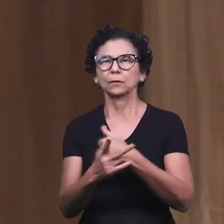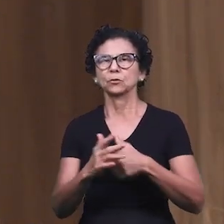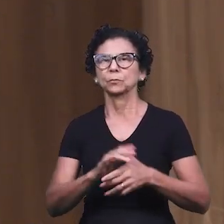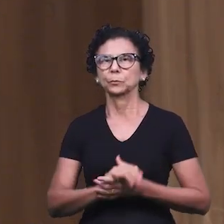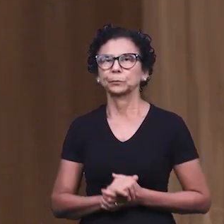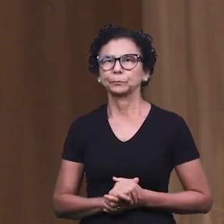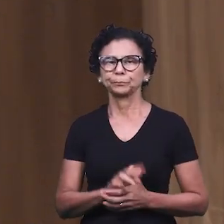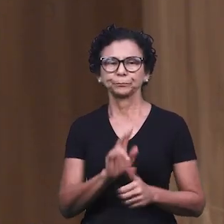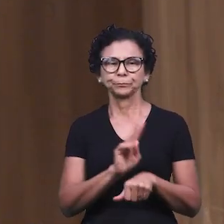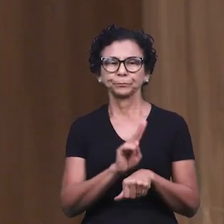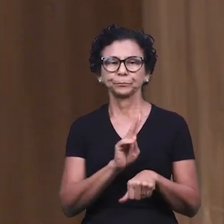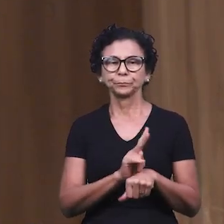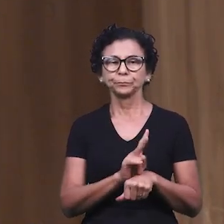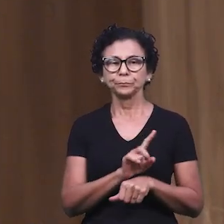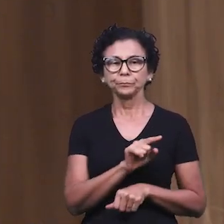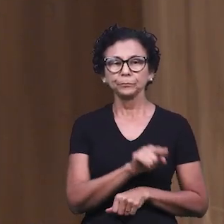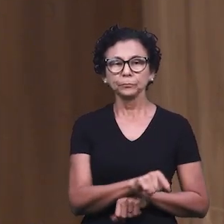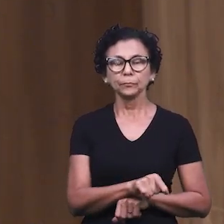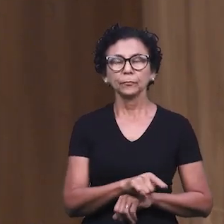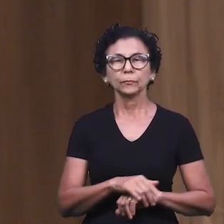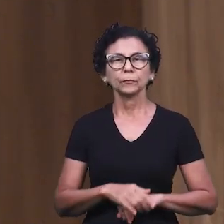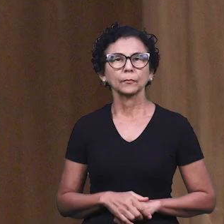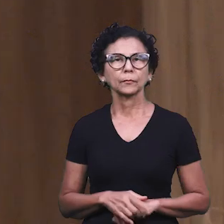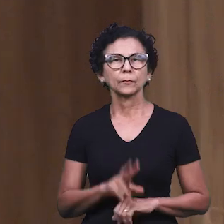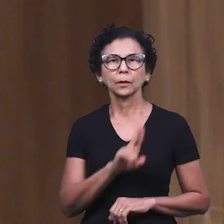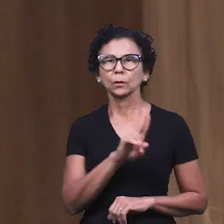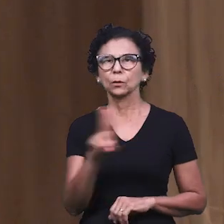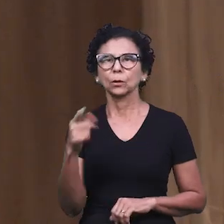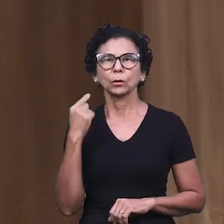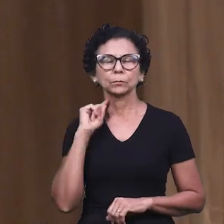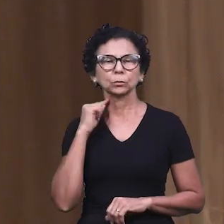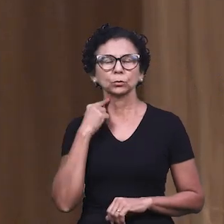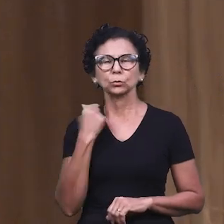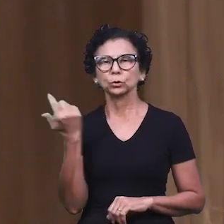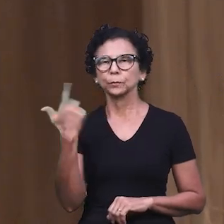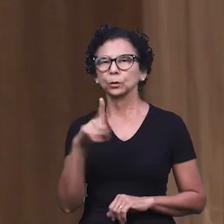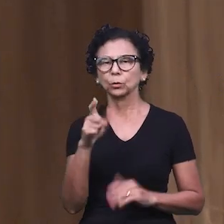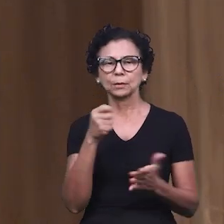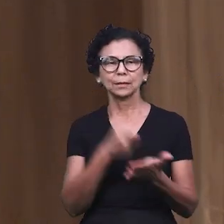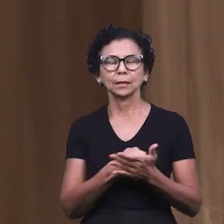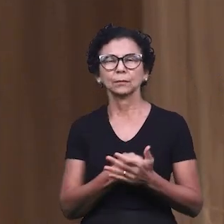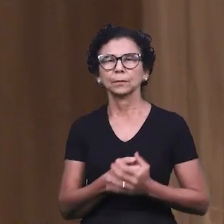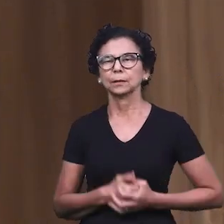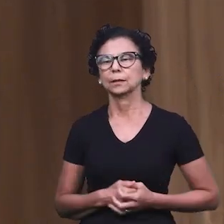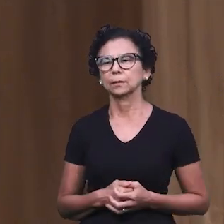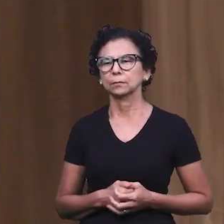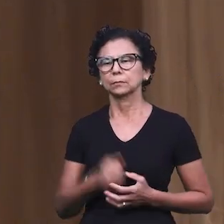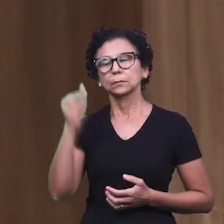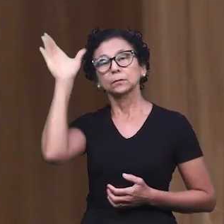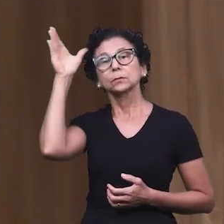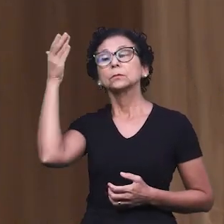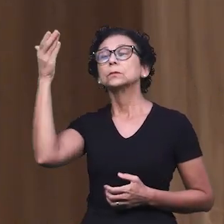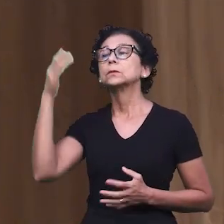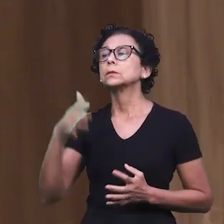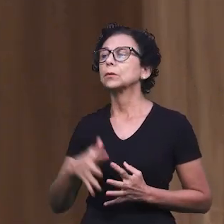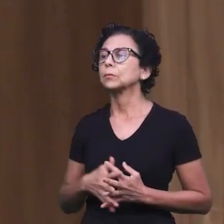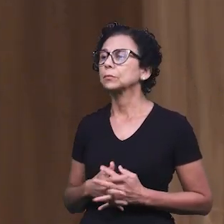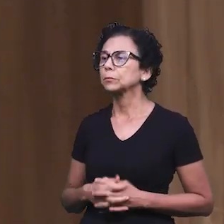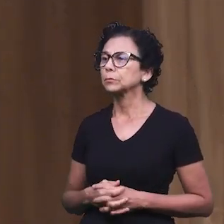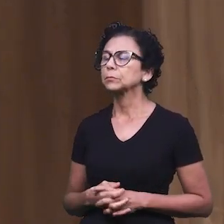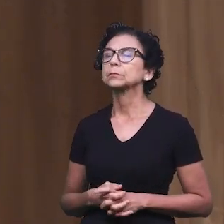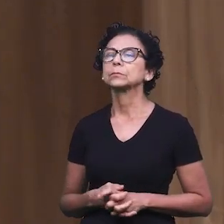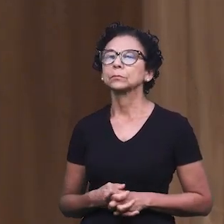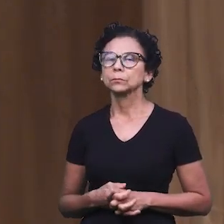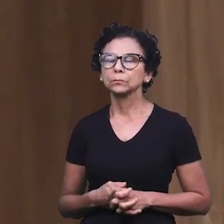exorbitante, né, de fraudes, principalmente com essas pessoas, né, que já se encontram na faixa etária de